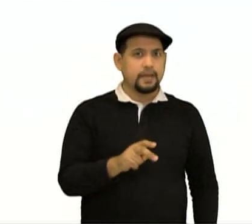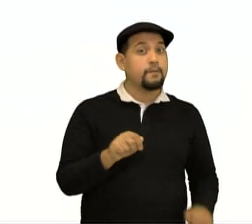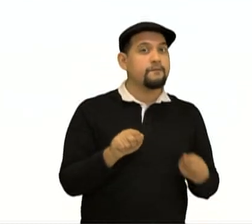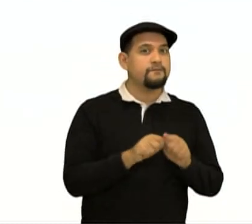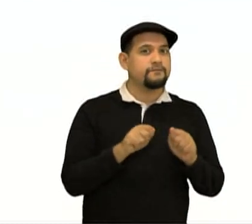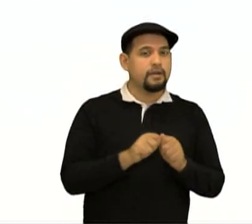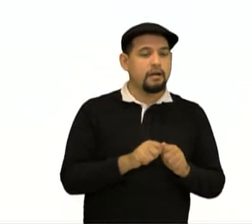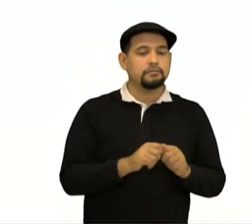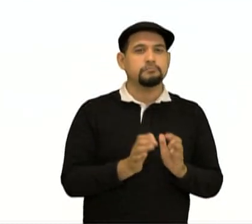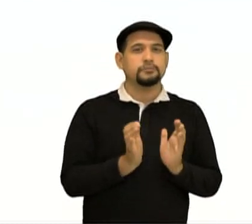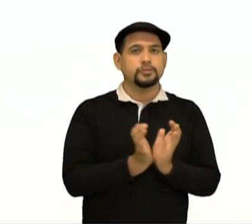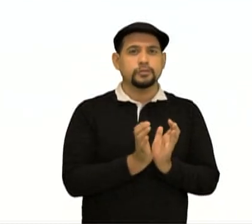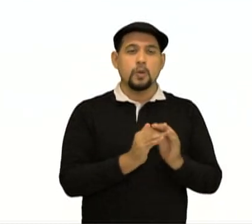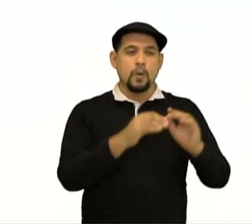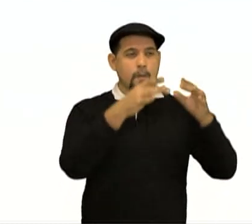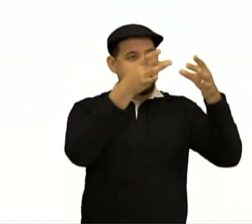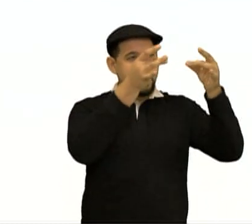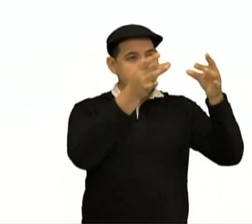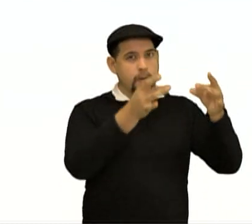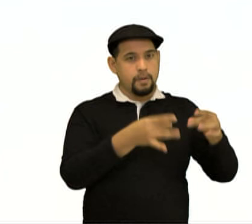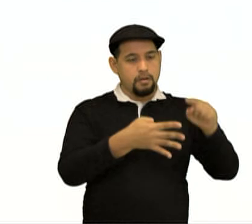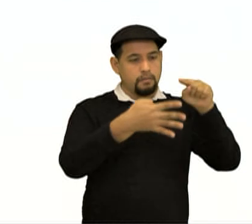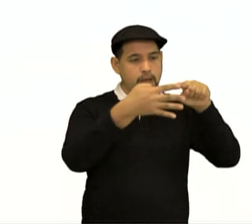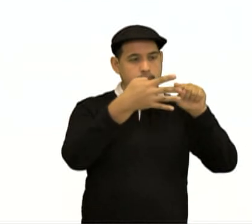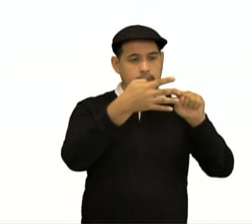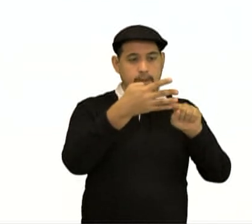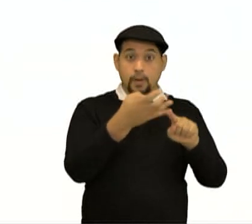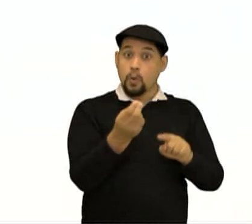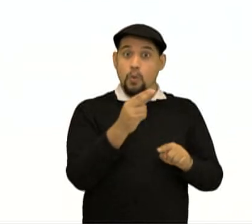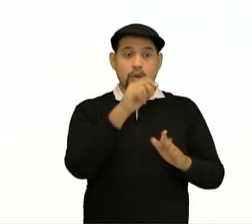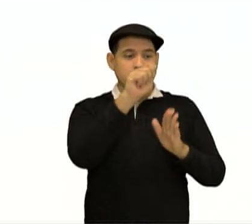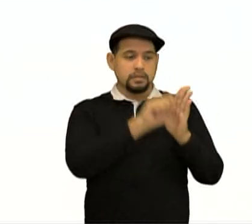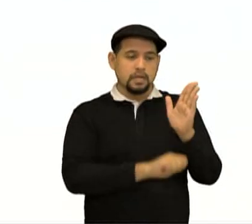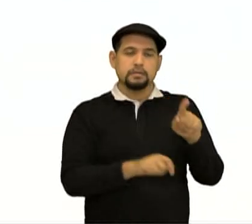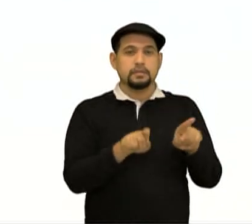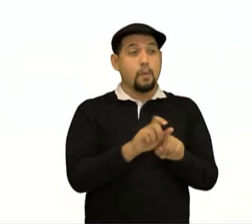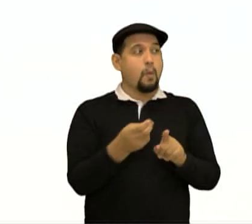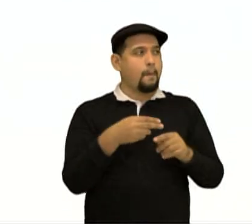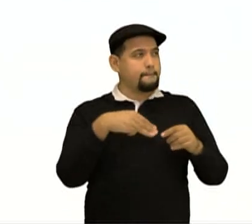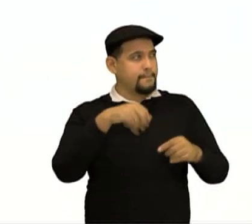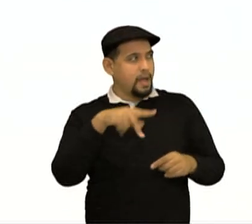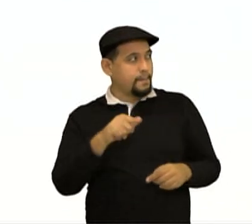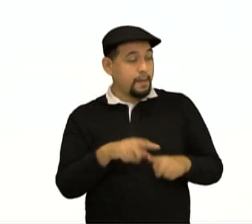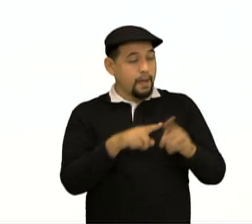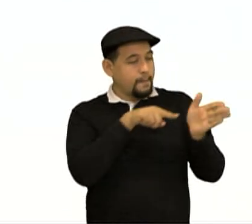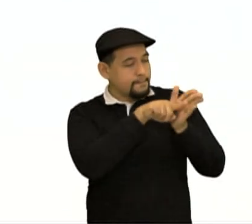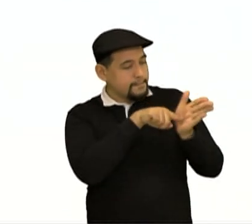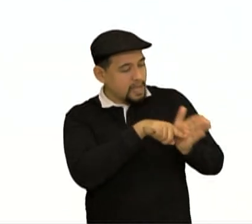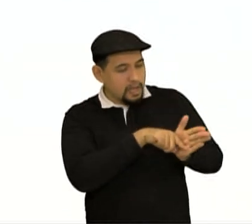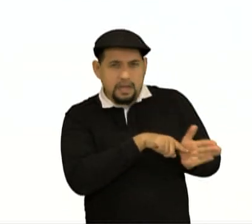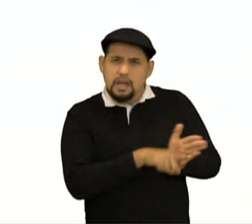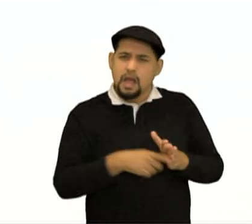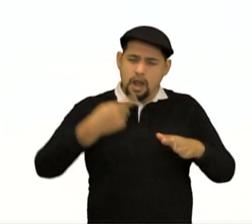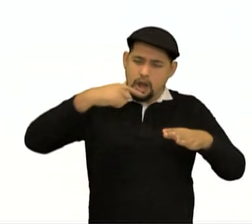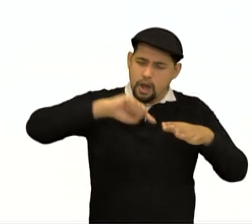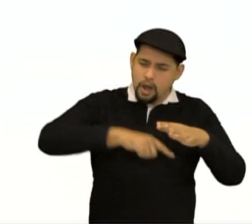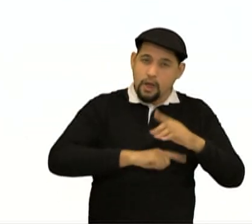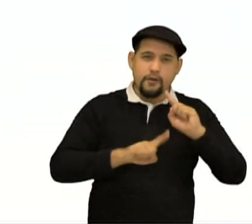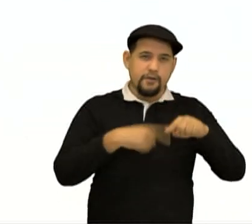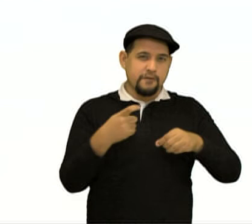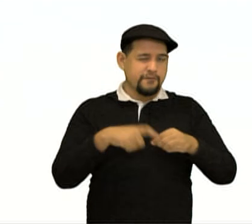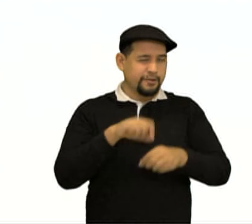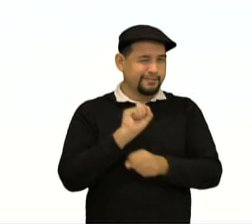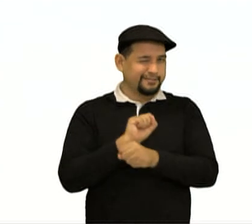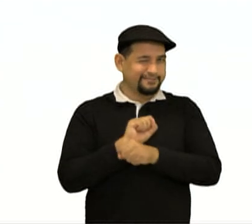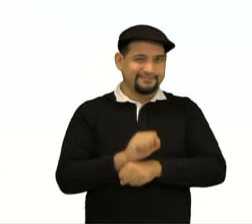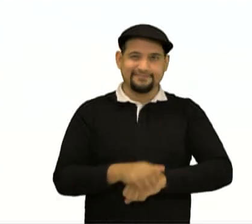façam em forma de tópicos ou faço em forma de texto ou mapa conceitual mais pesquisem se aprofunde que nós